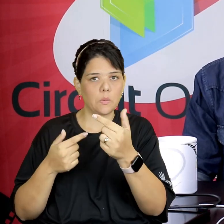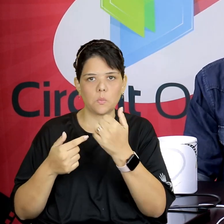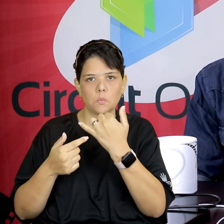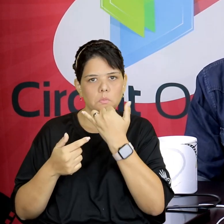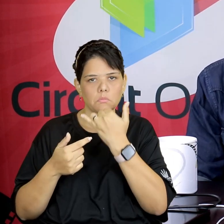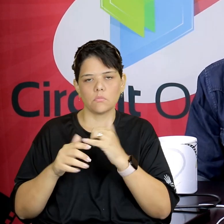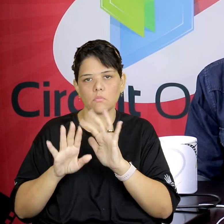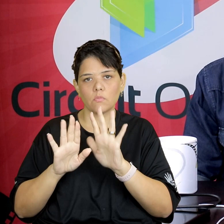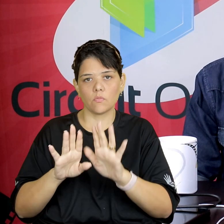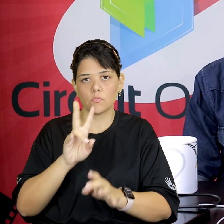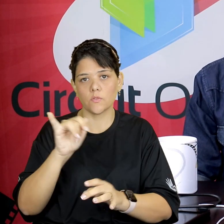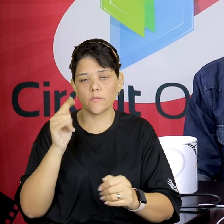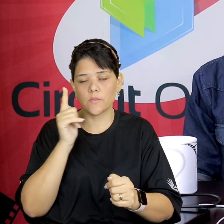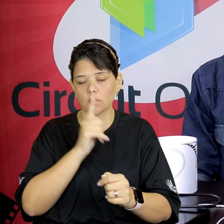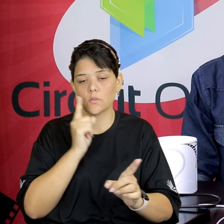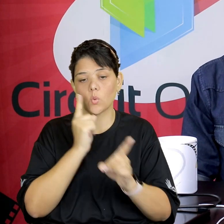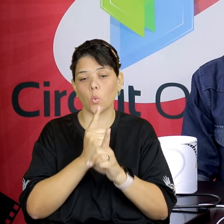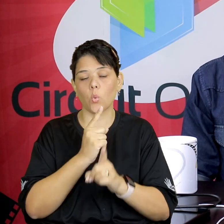você vai ter que achar